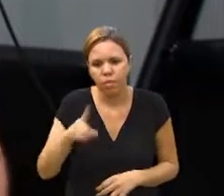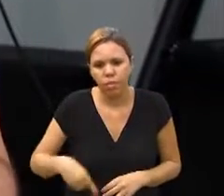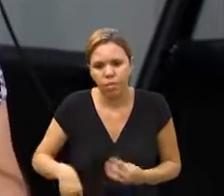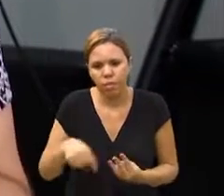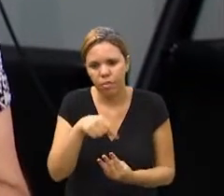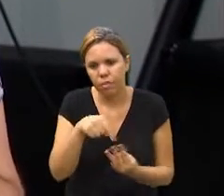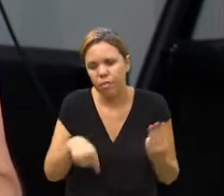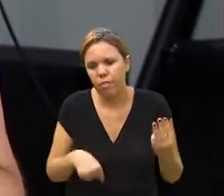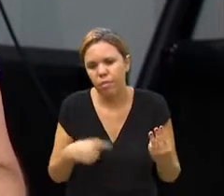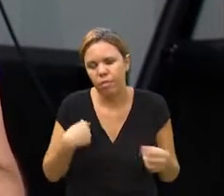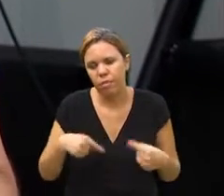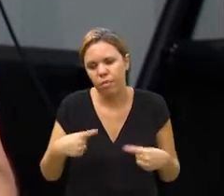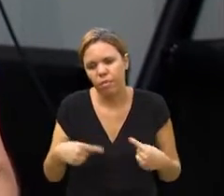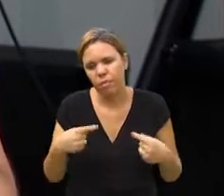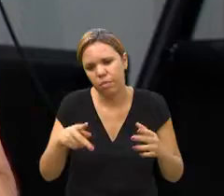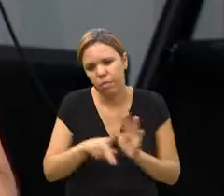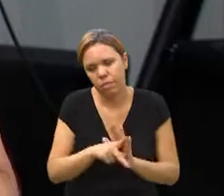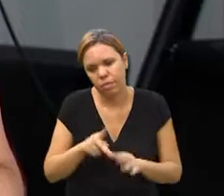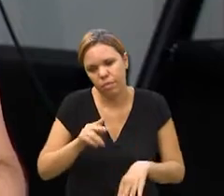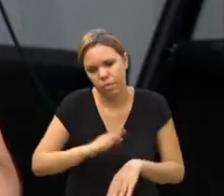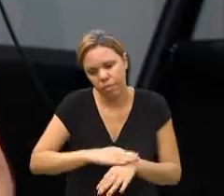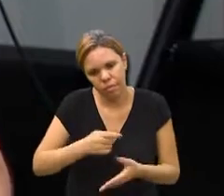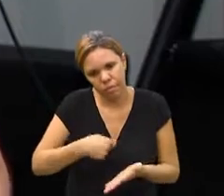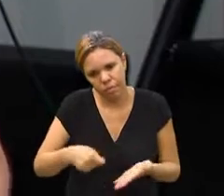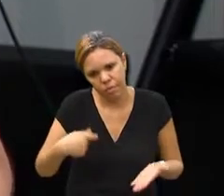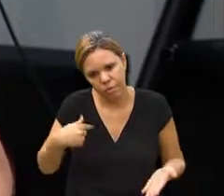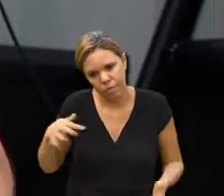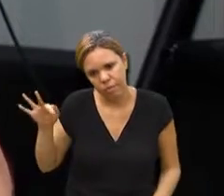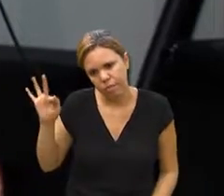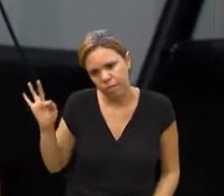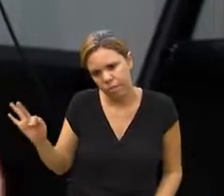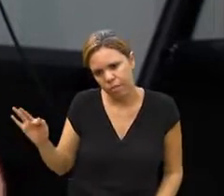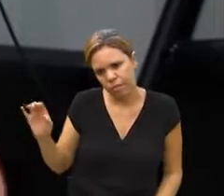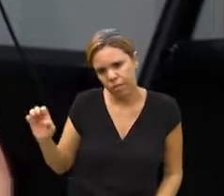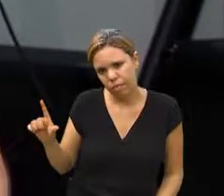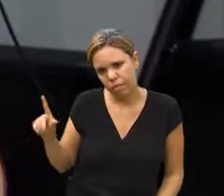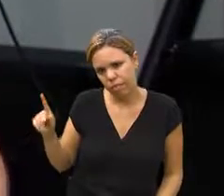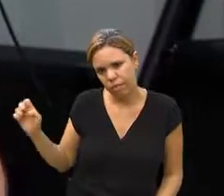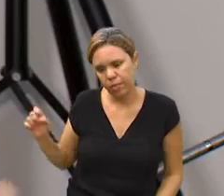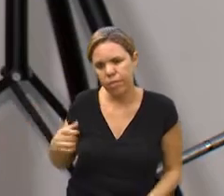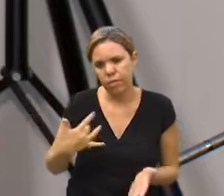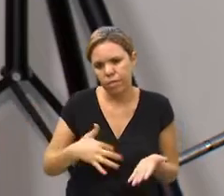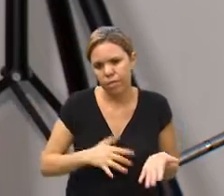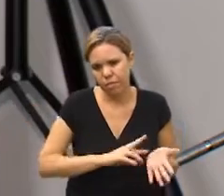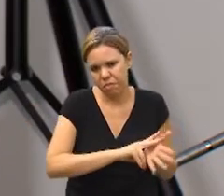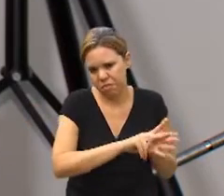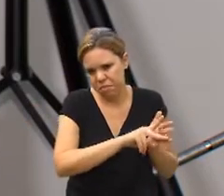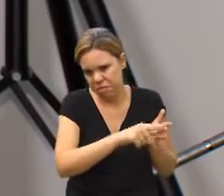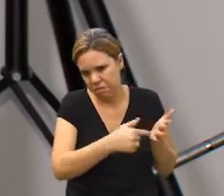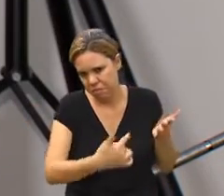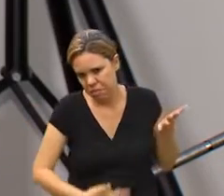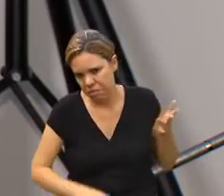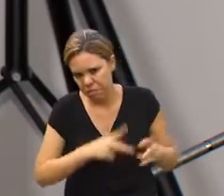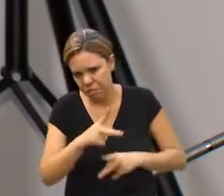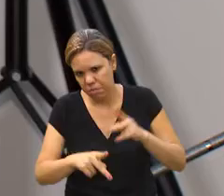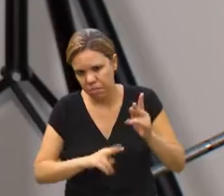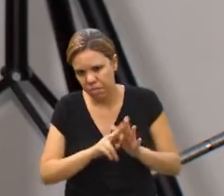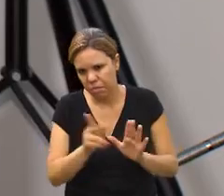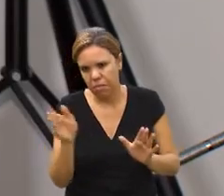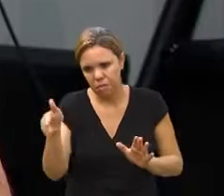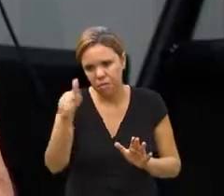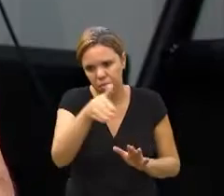as minhas músicas e tal. Então, o Felipe Fidelis, ele toca com uma infinidade de gente,